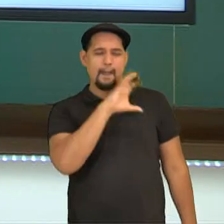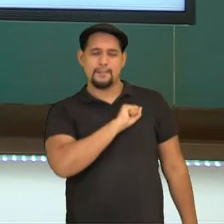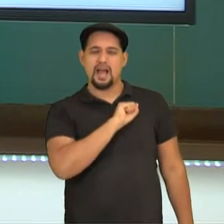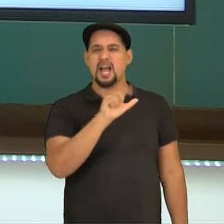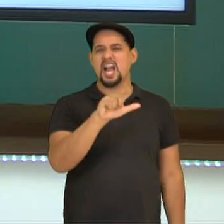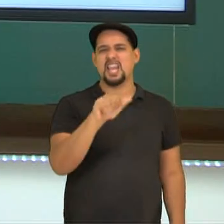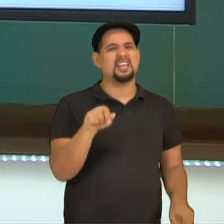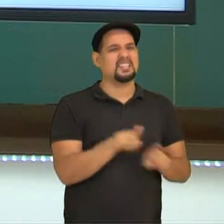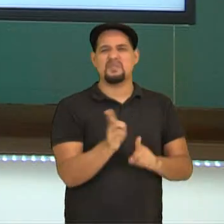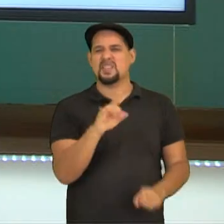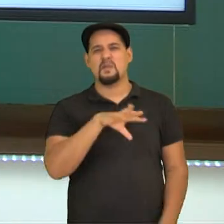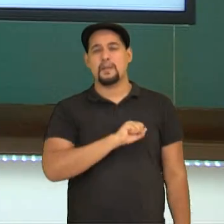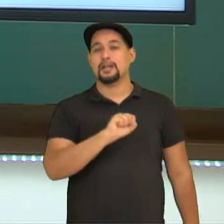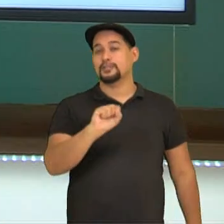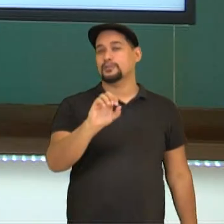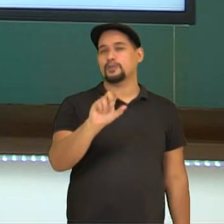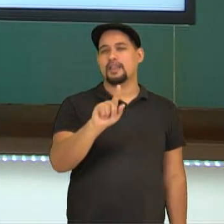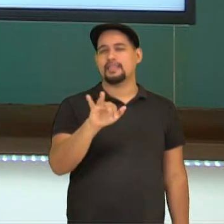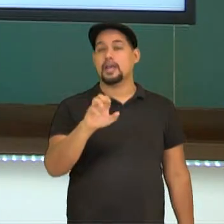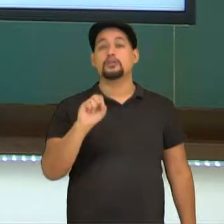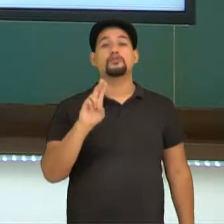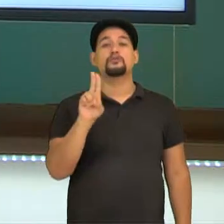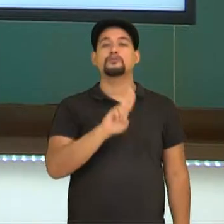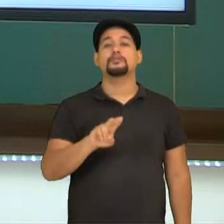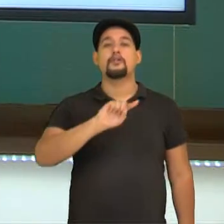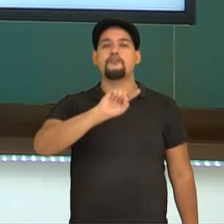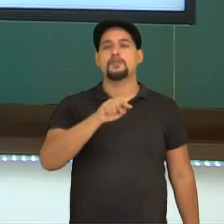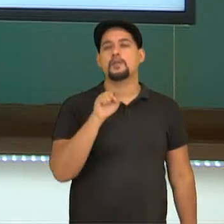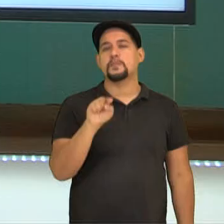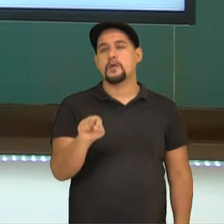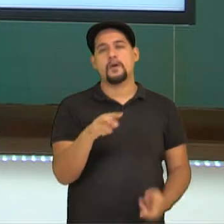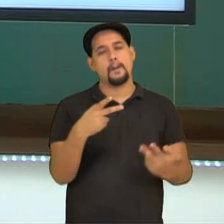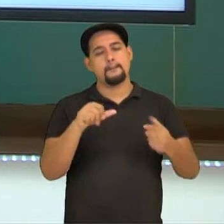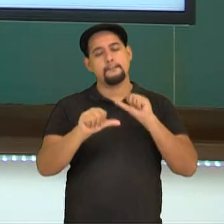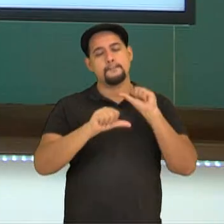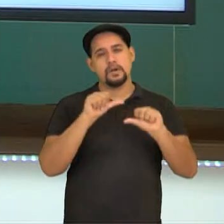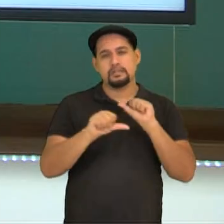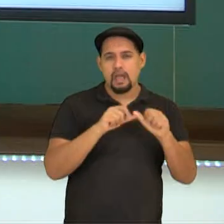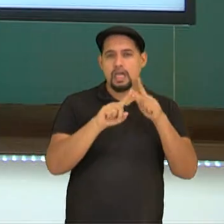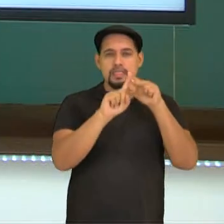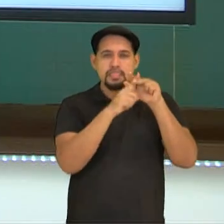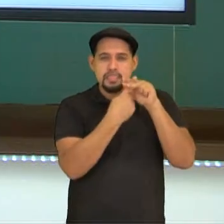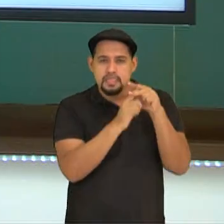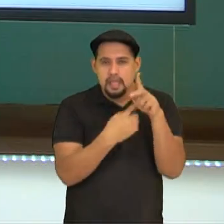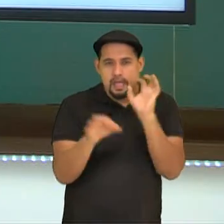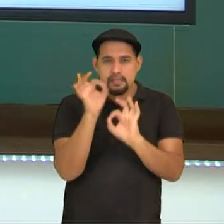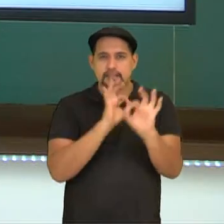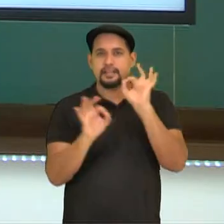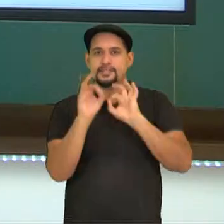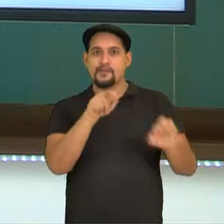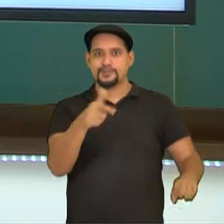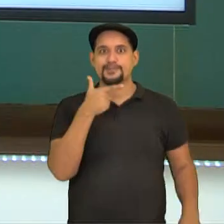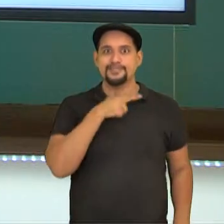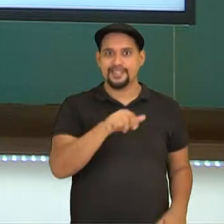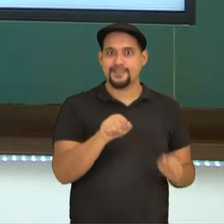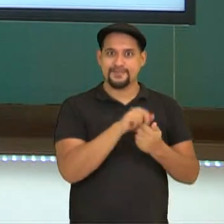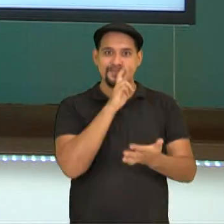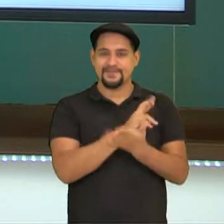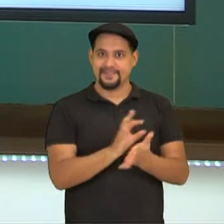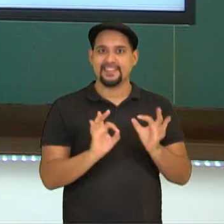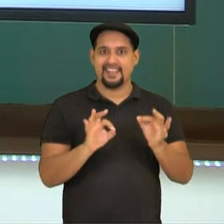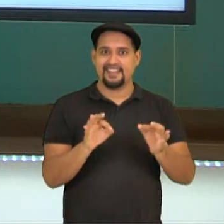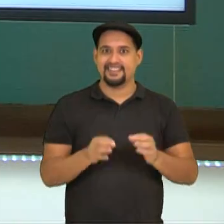Tudo utilizando os nossos sinais de pontuação, alterando um e alterando o outro. Você conseguiu